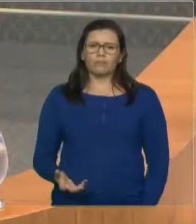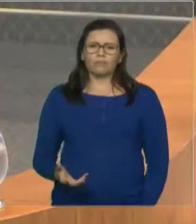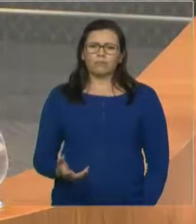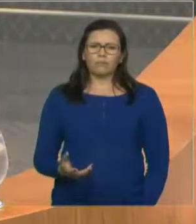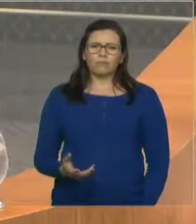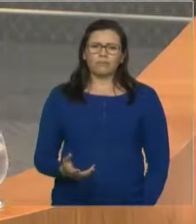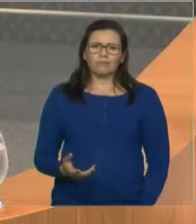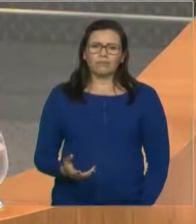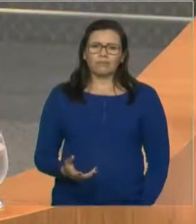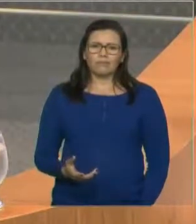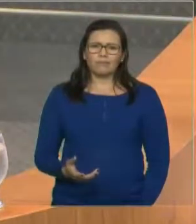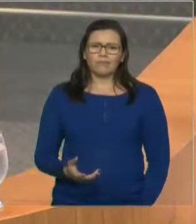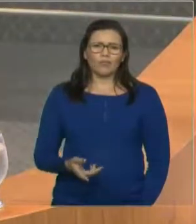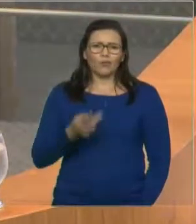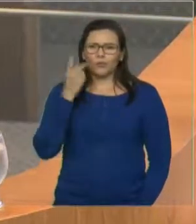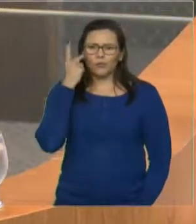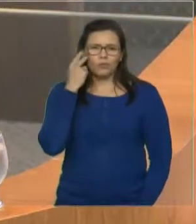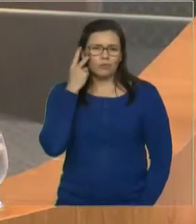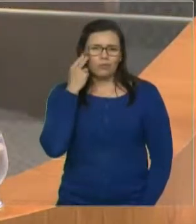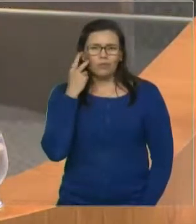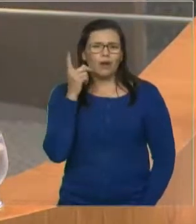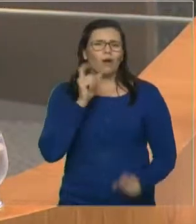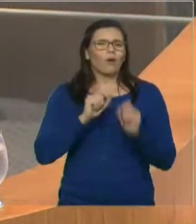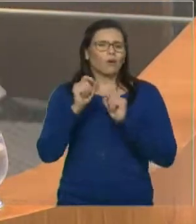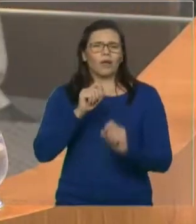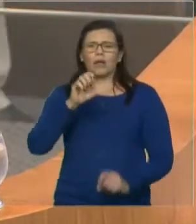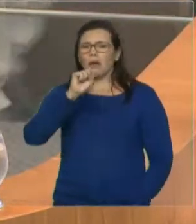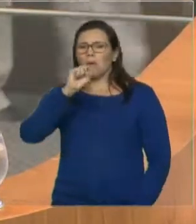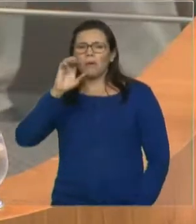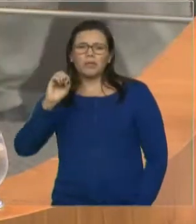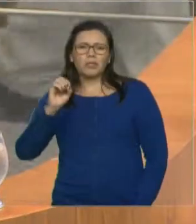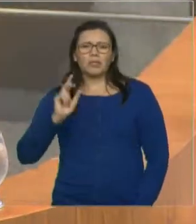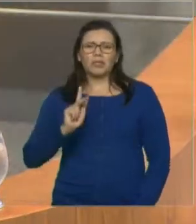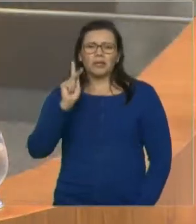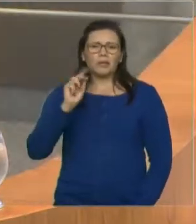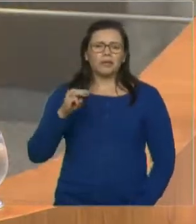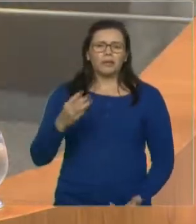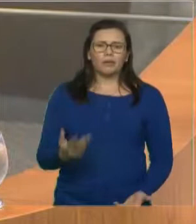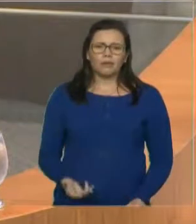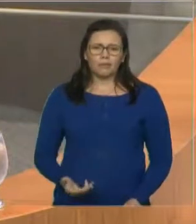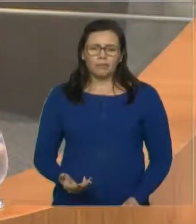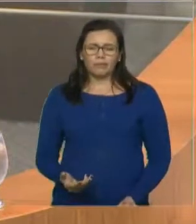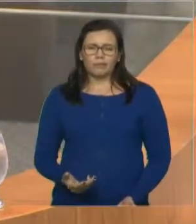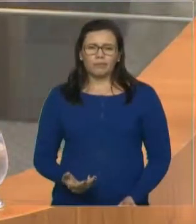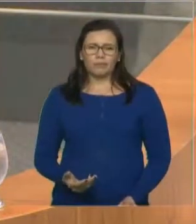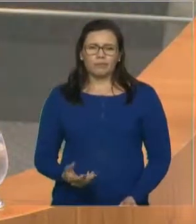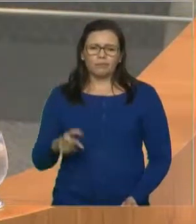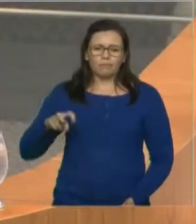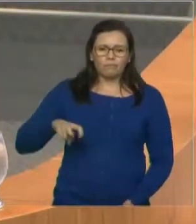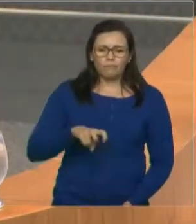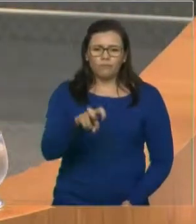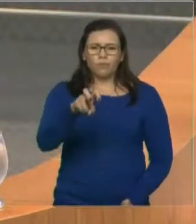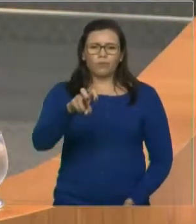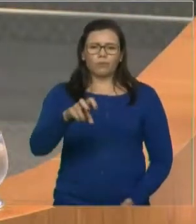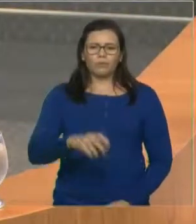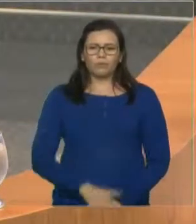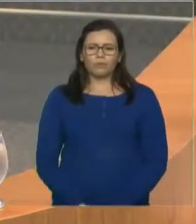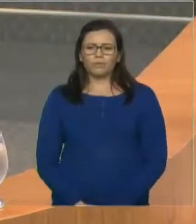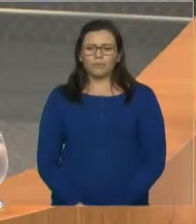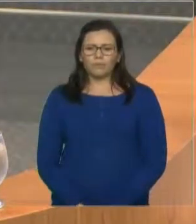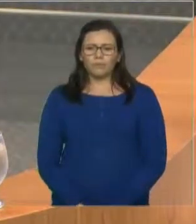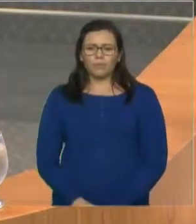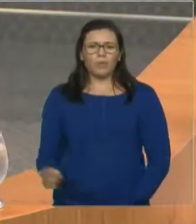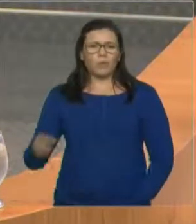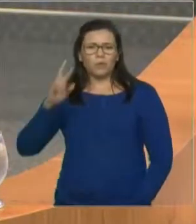nós temos que chamar o DENIT para cá. O superintendente já inventou uma desculpa que nunca houve isso. Que